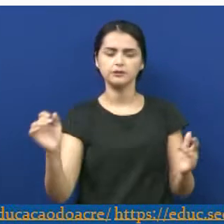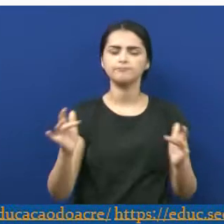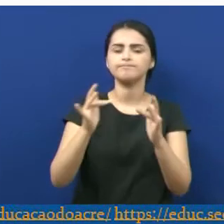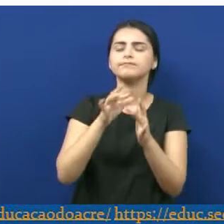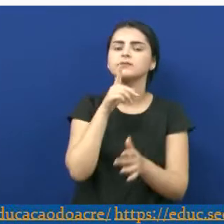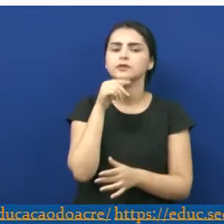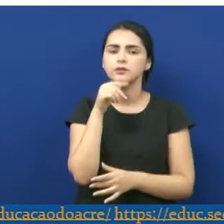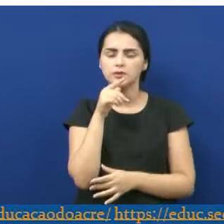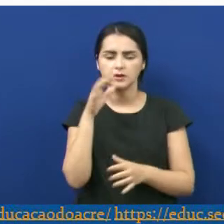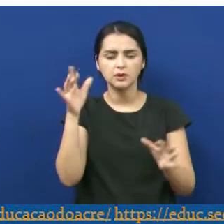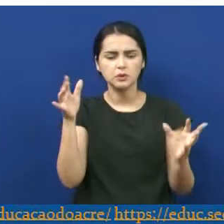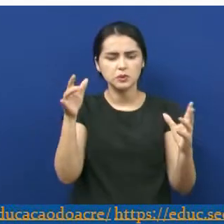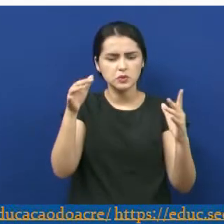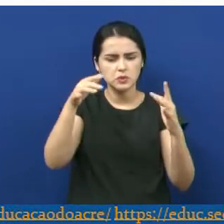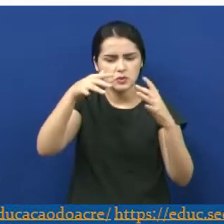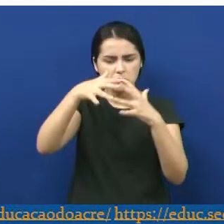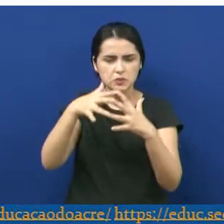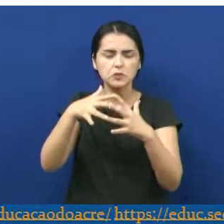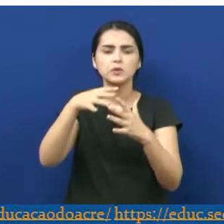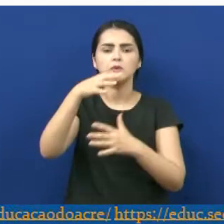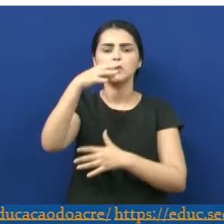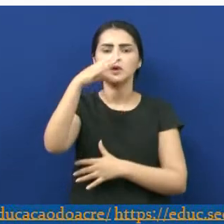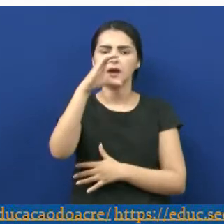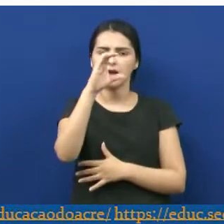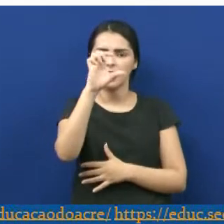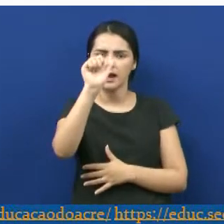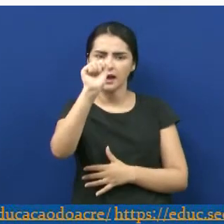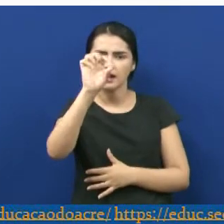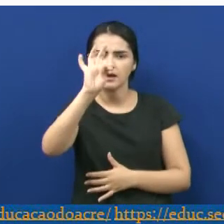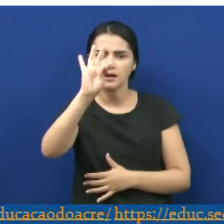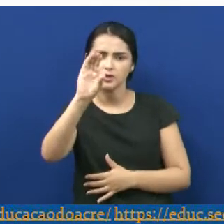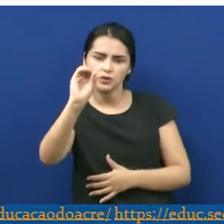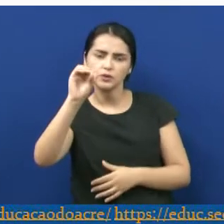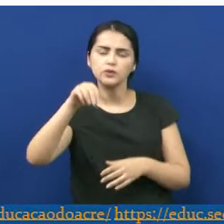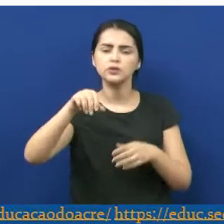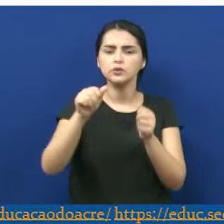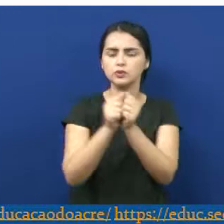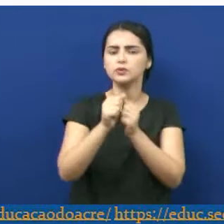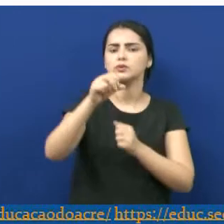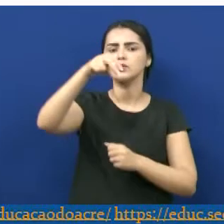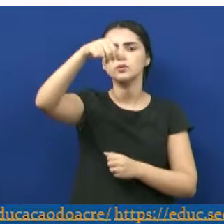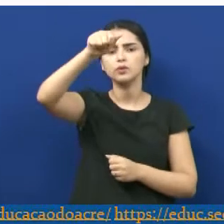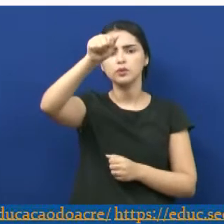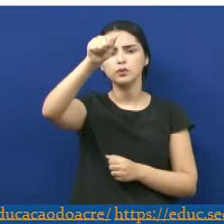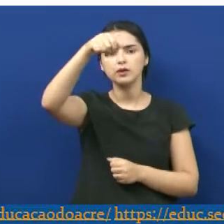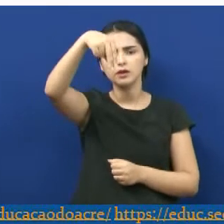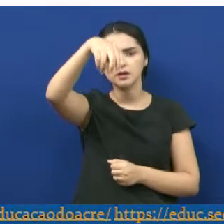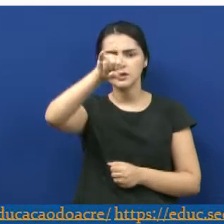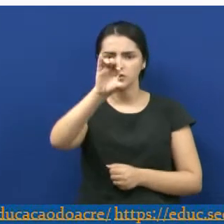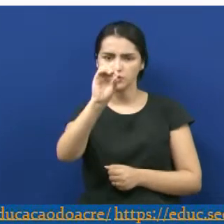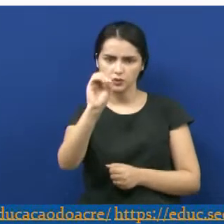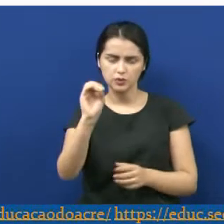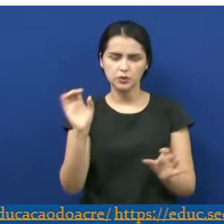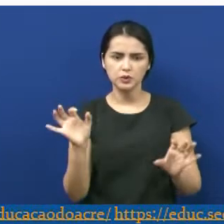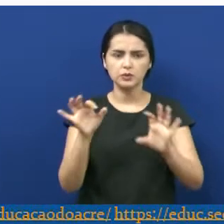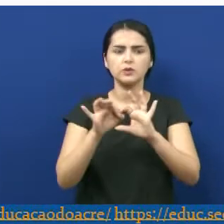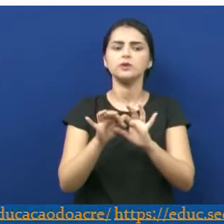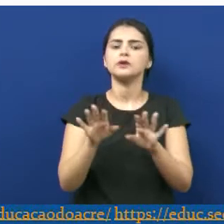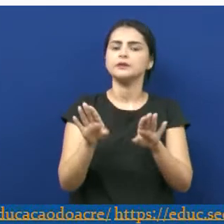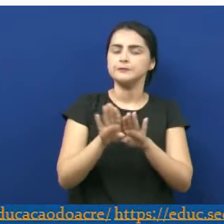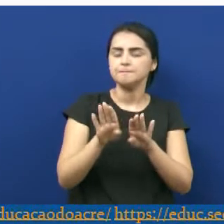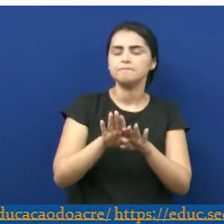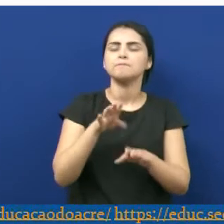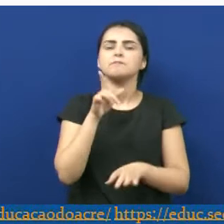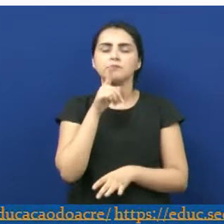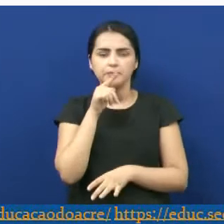aqueles íons, tanto o cátion como o ânion, ele vai se dissociar em meio aquoso, que no caso vai ser em meio